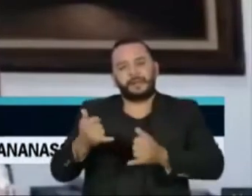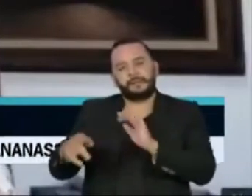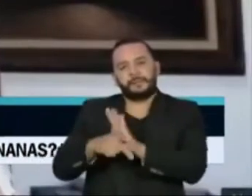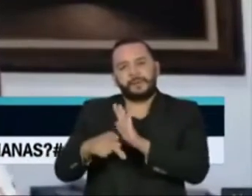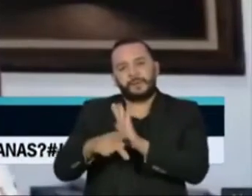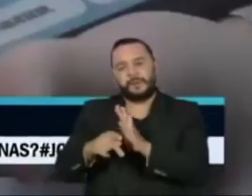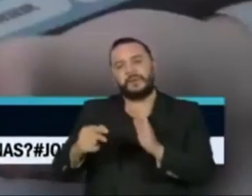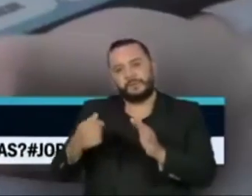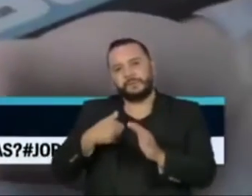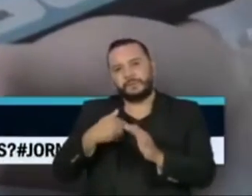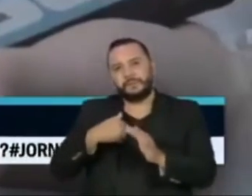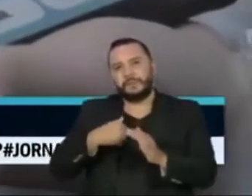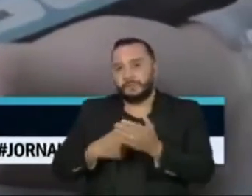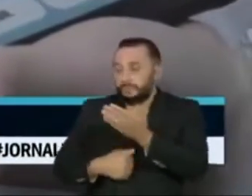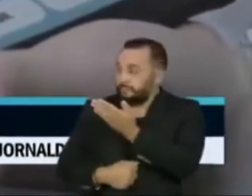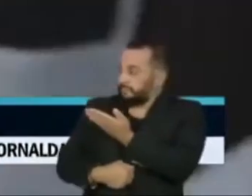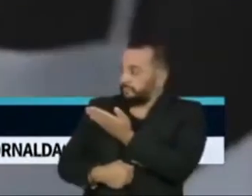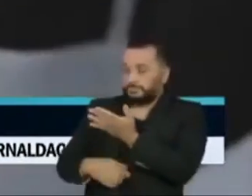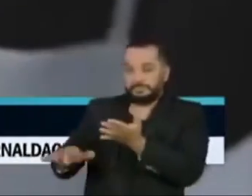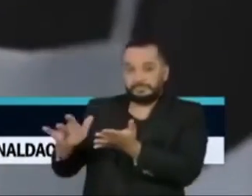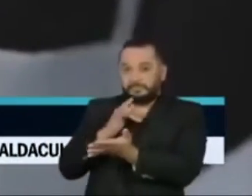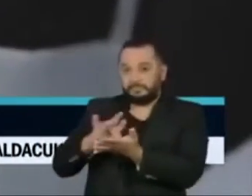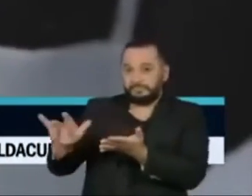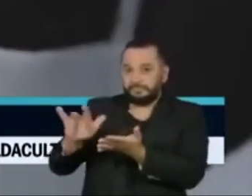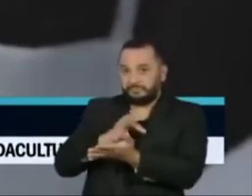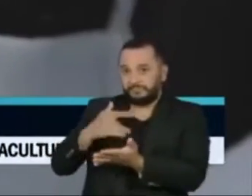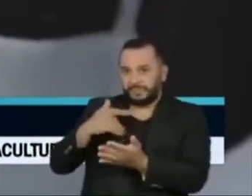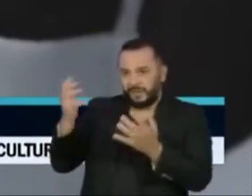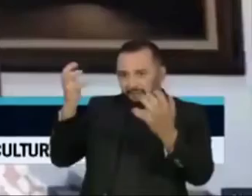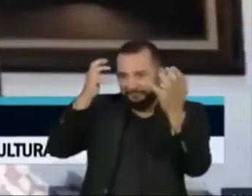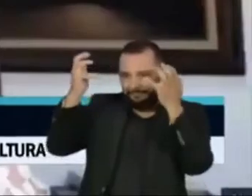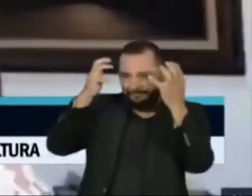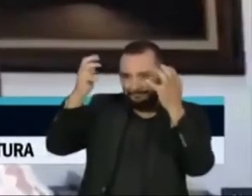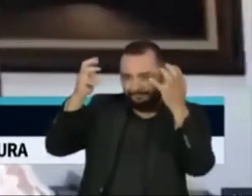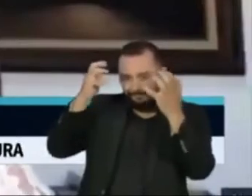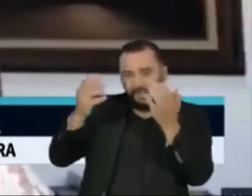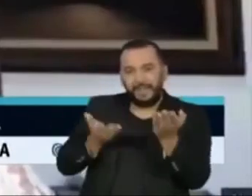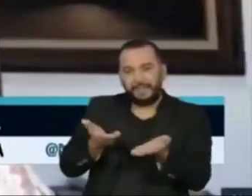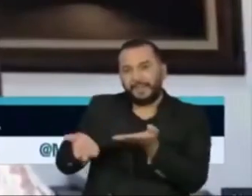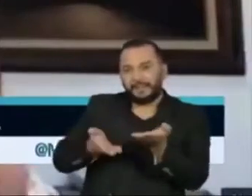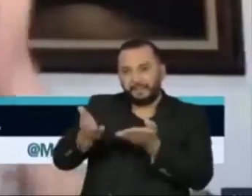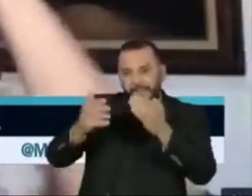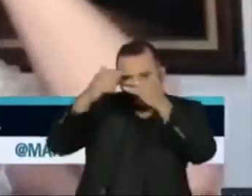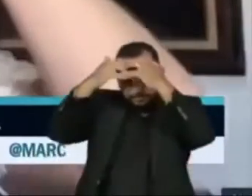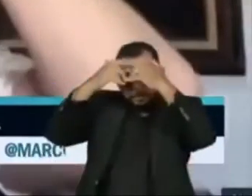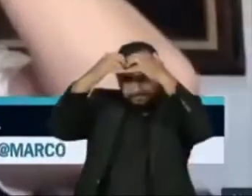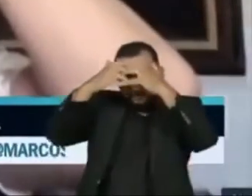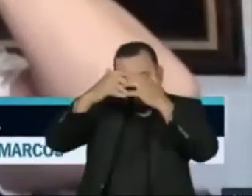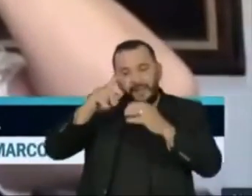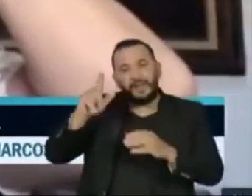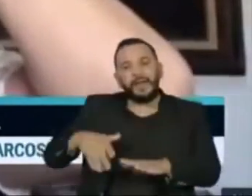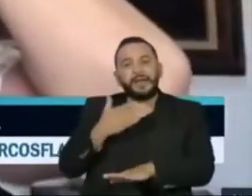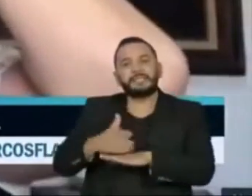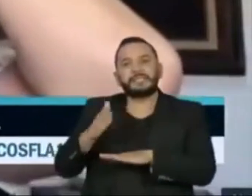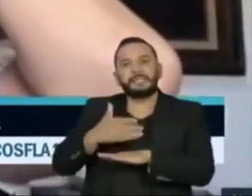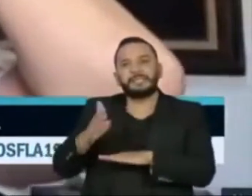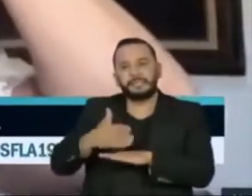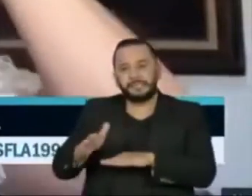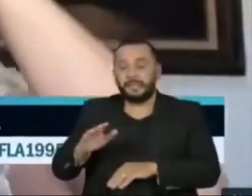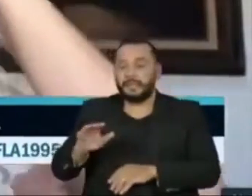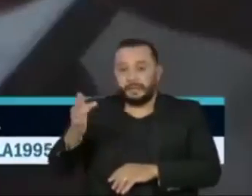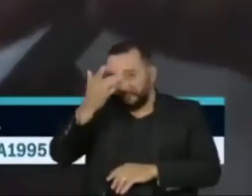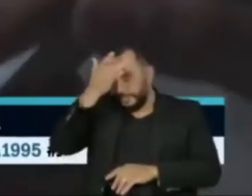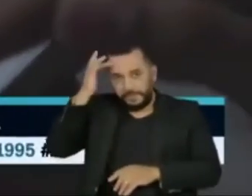a eletroestimulação transcraniana por corrente contínua. É um tratamento não invasivo, o paciente